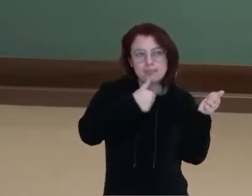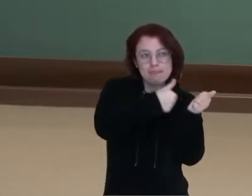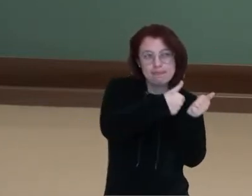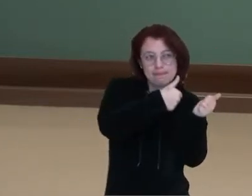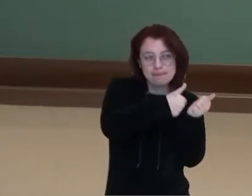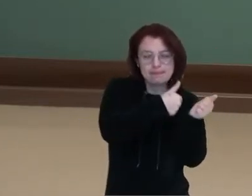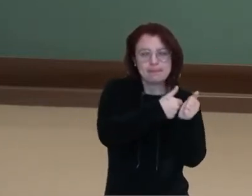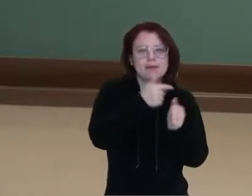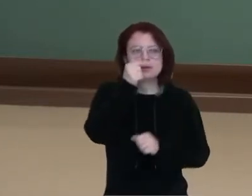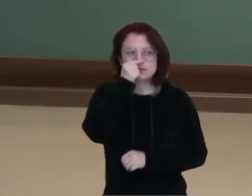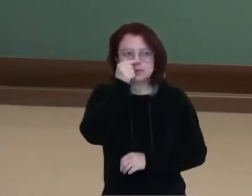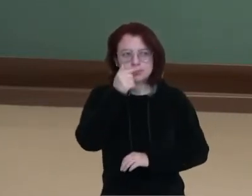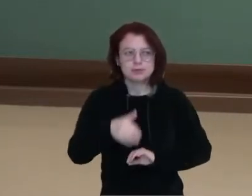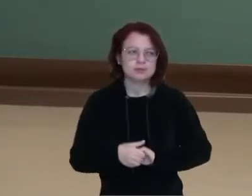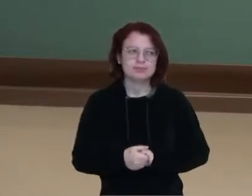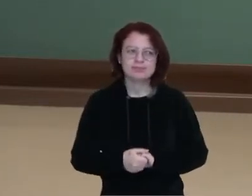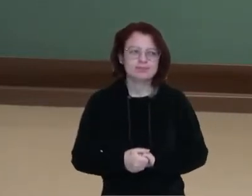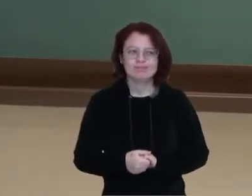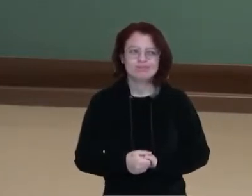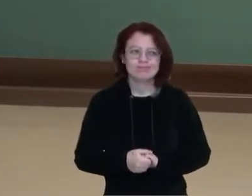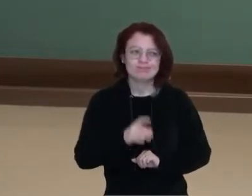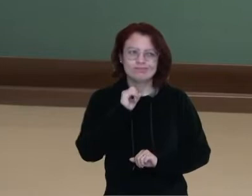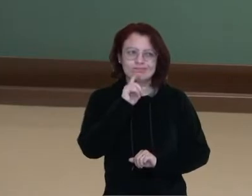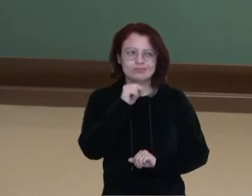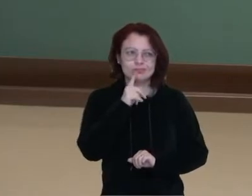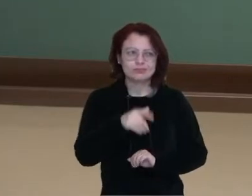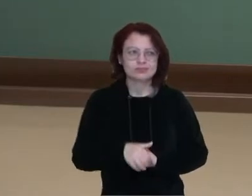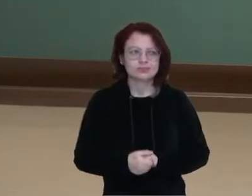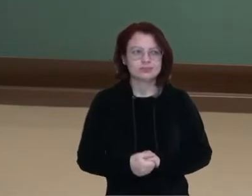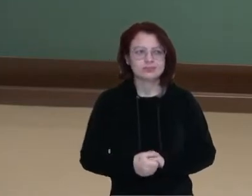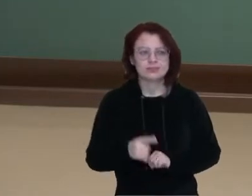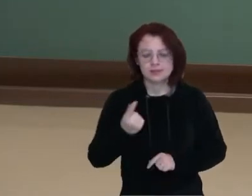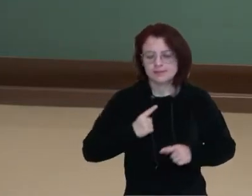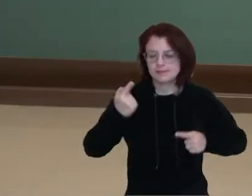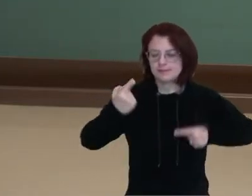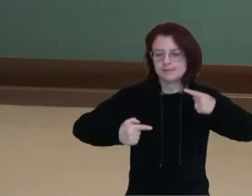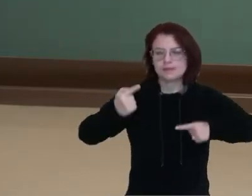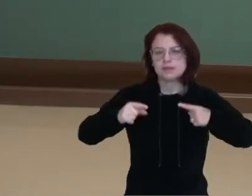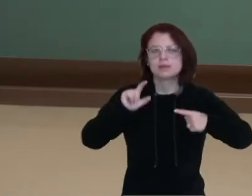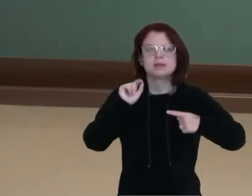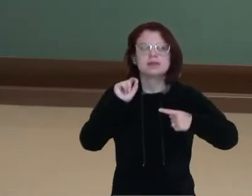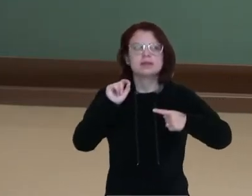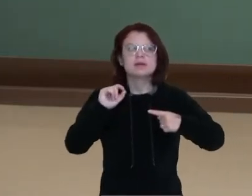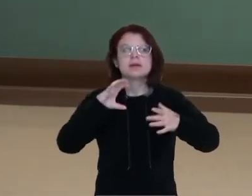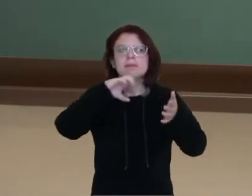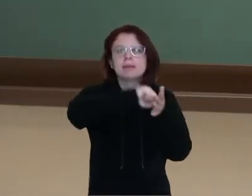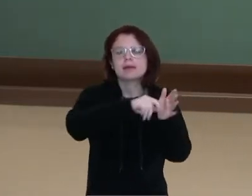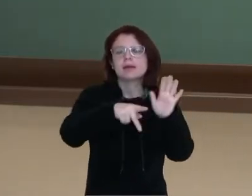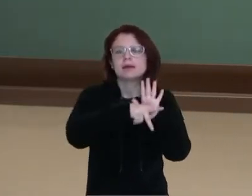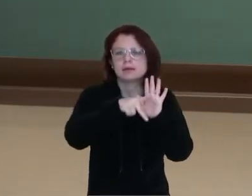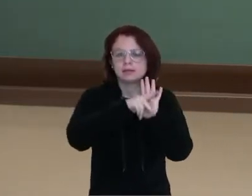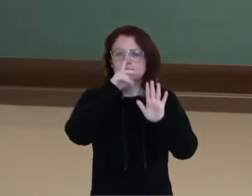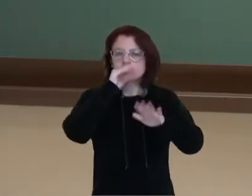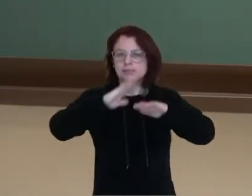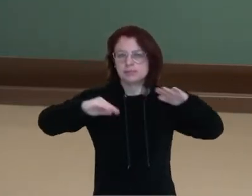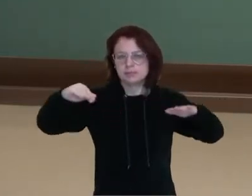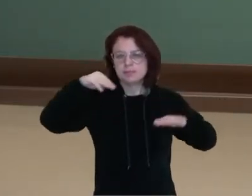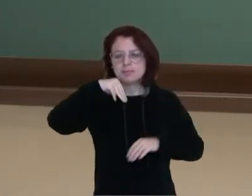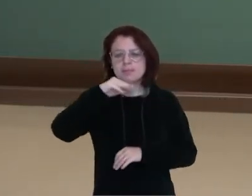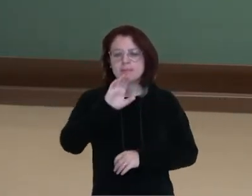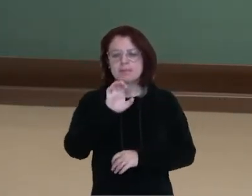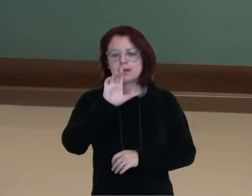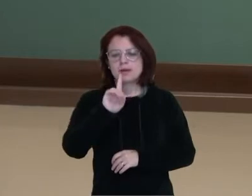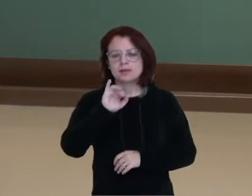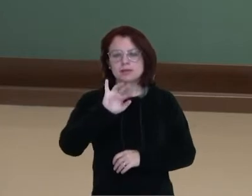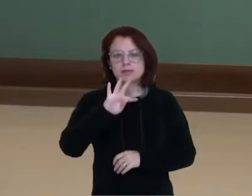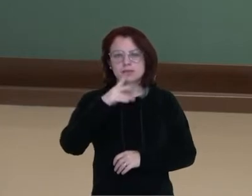porta da Grécia. Aí não ia dar outra coisa, Começaram a disputar quem ia dominar o mar Mediterrâneo. Esse é o motivo, inclusive, da